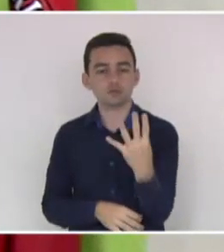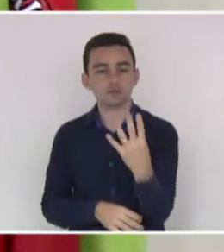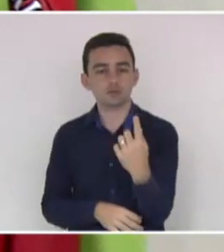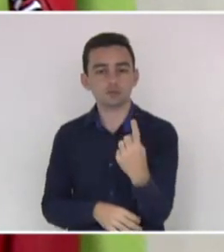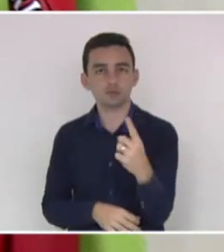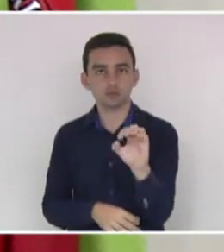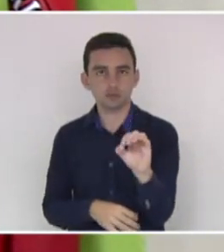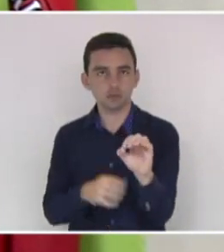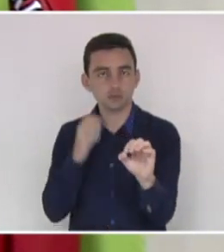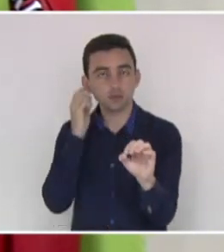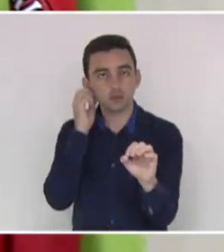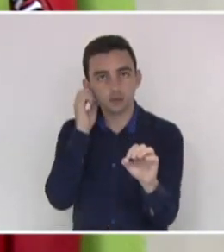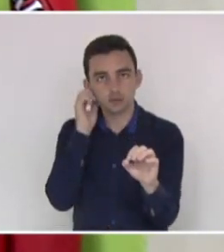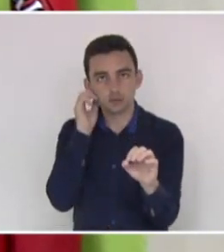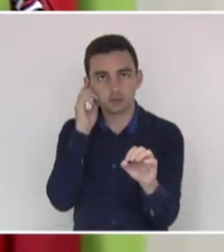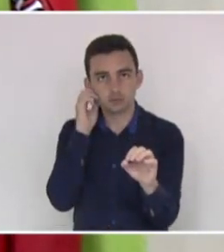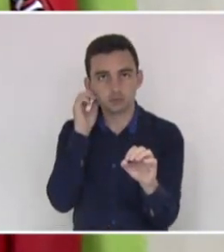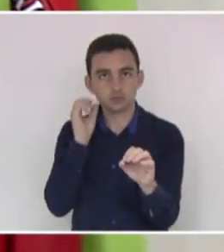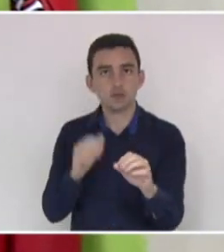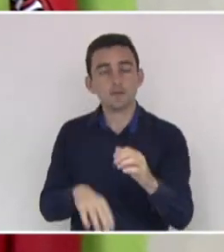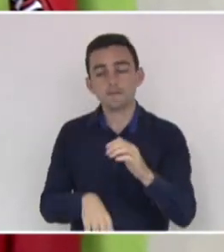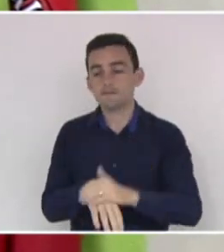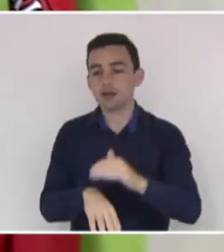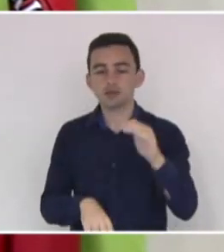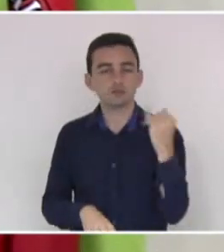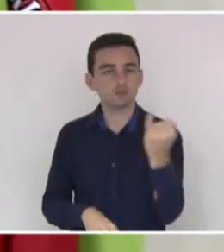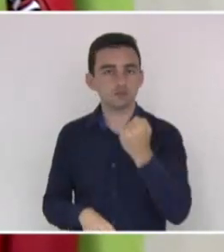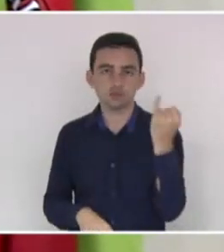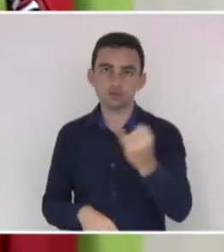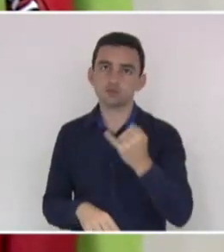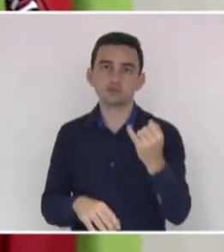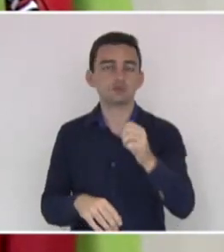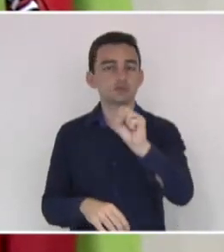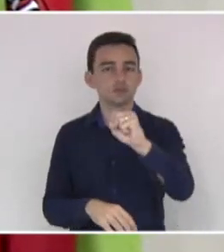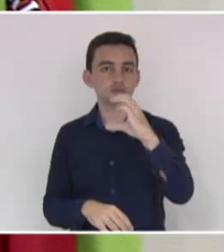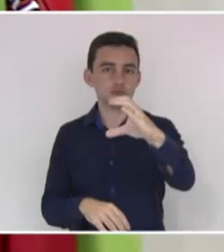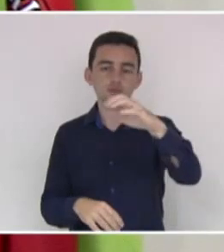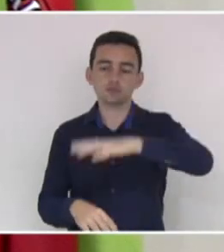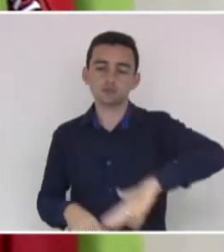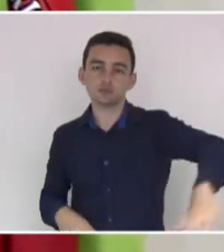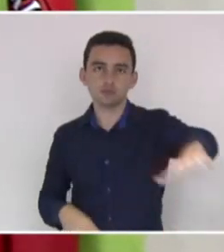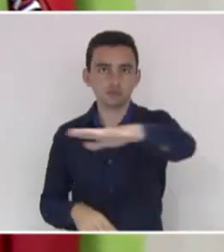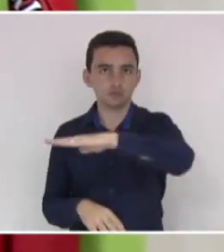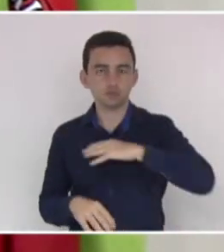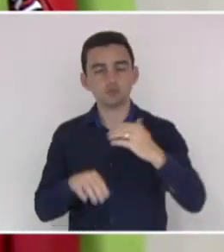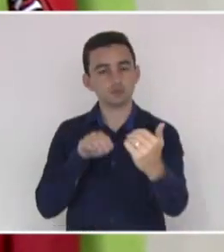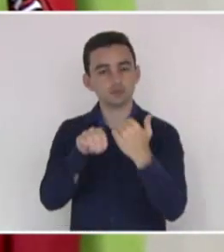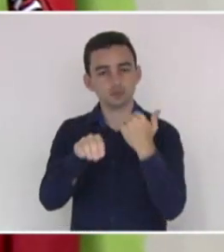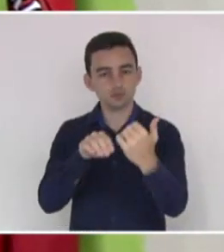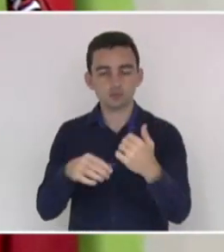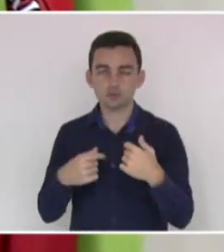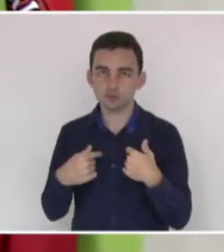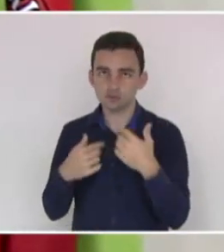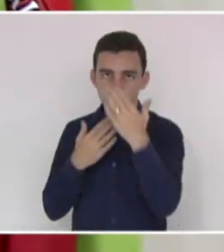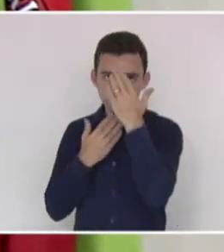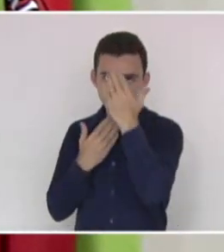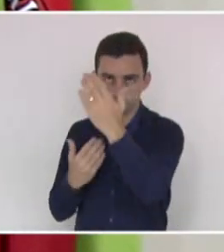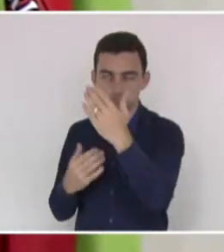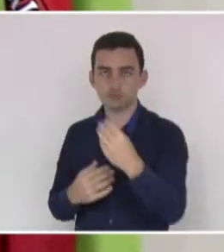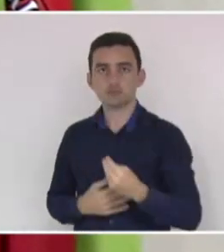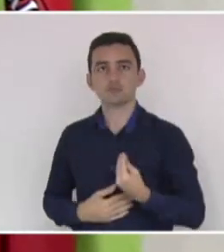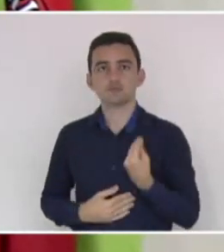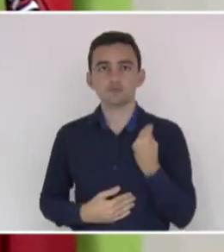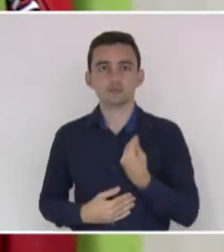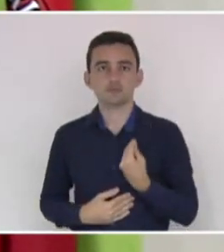das rodovias mais importantes do Estado de Santa Catarina. Por isso, senhor presidente, agradeço a